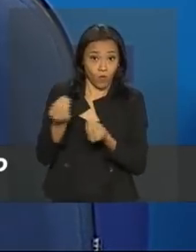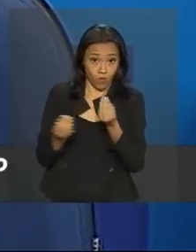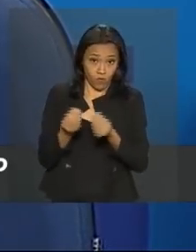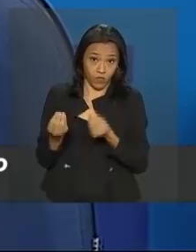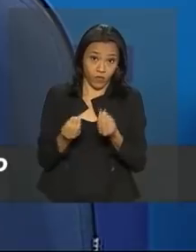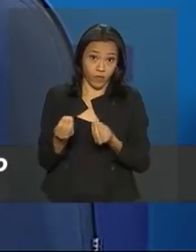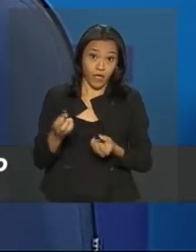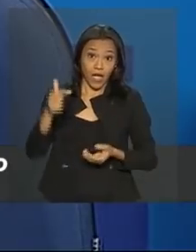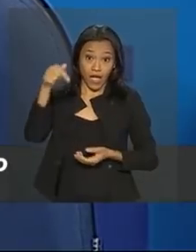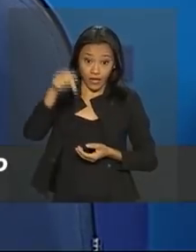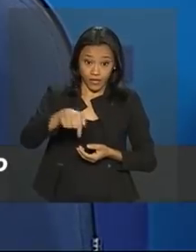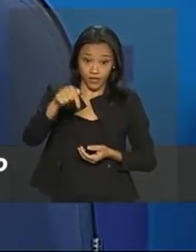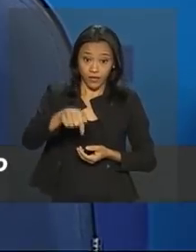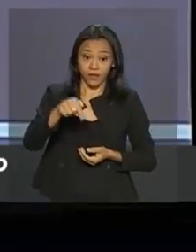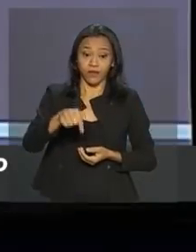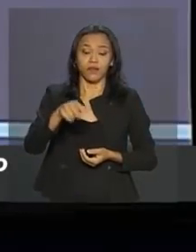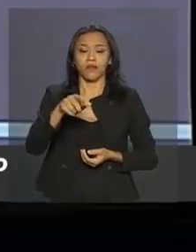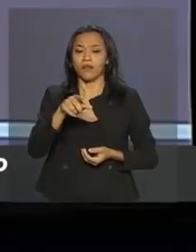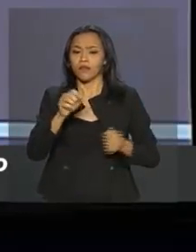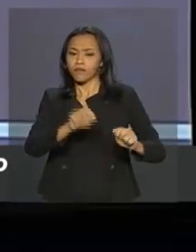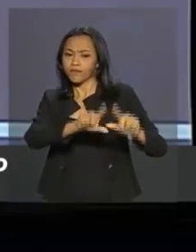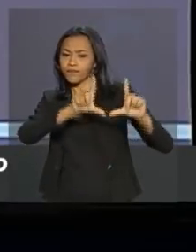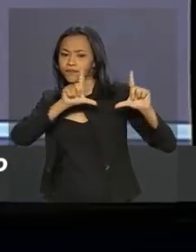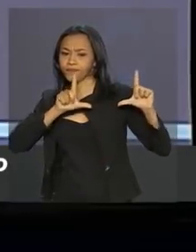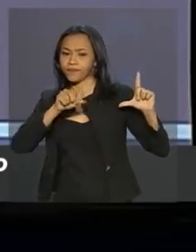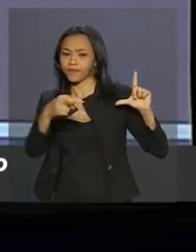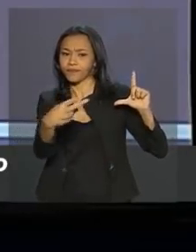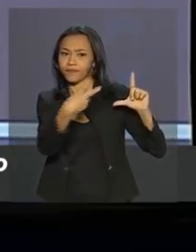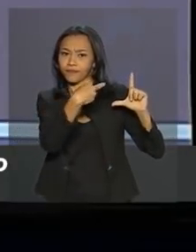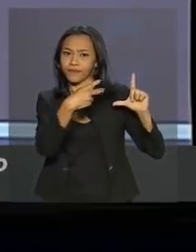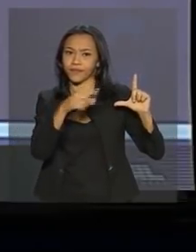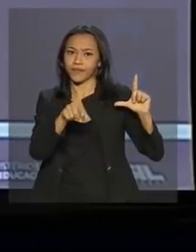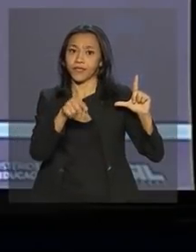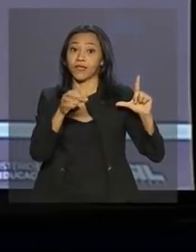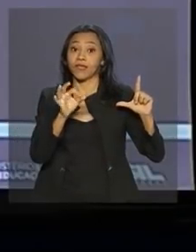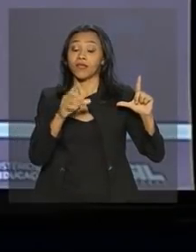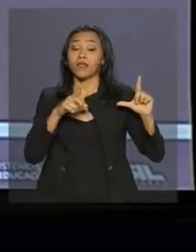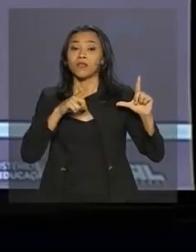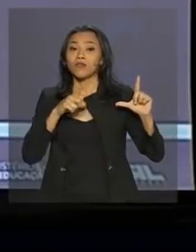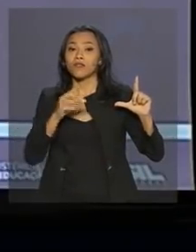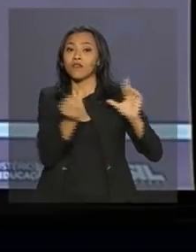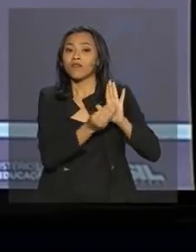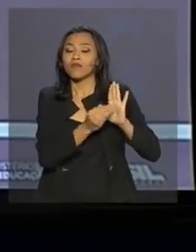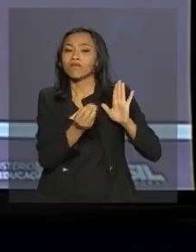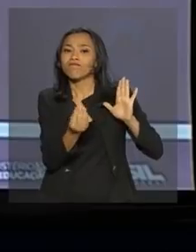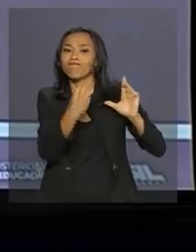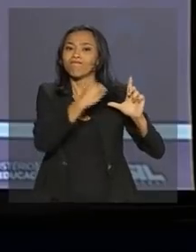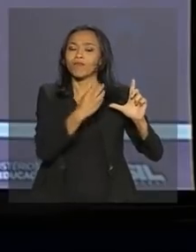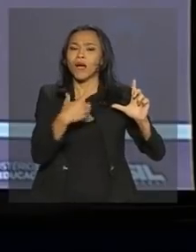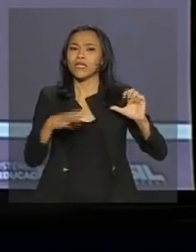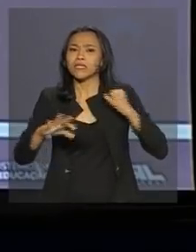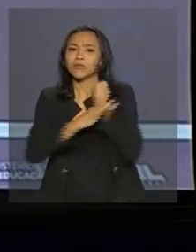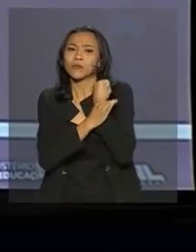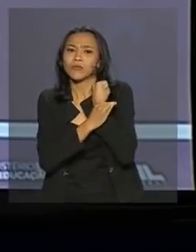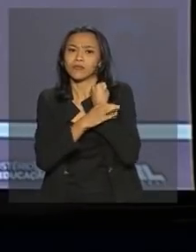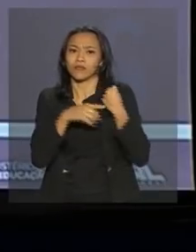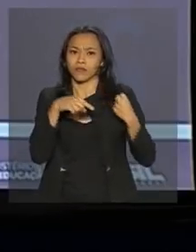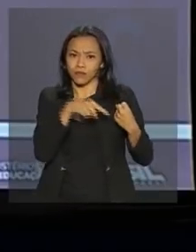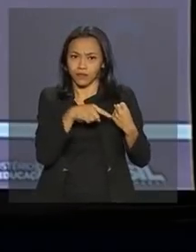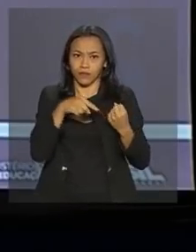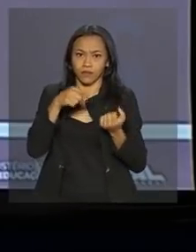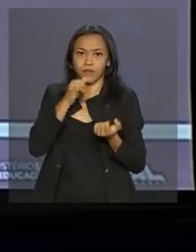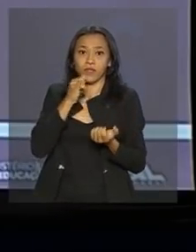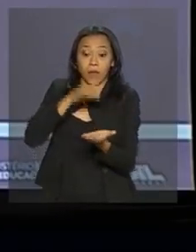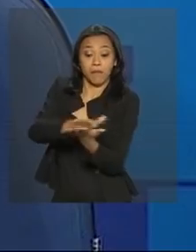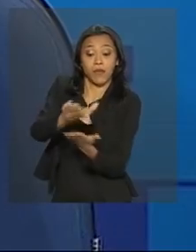nesta tela não está aquela que nos garante a segurança máxima na hora de aplicação na hora de impressão das provas